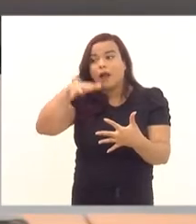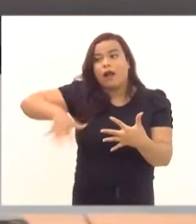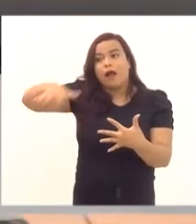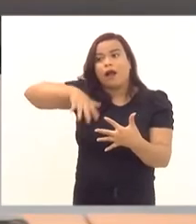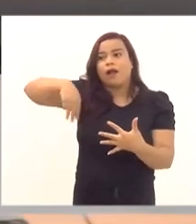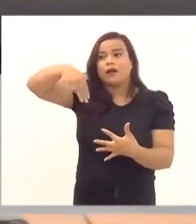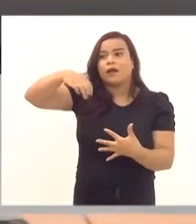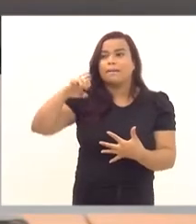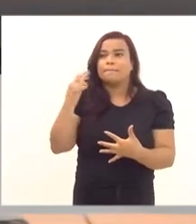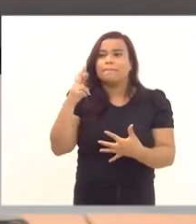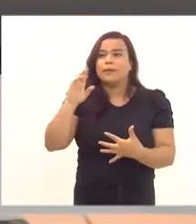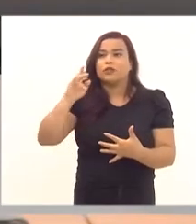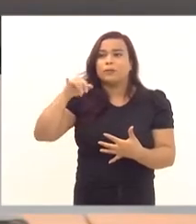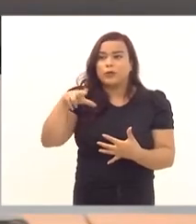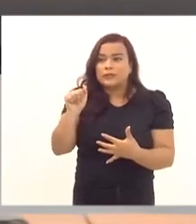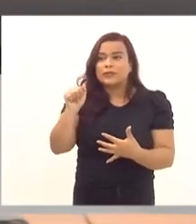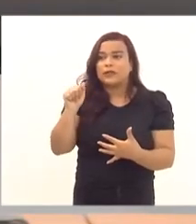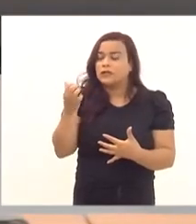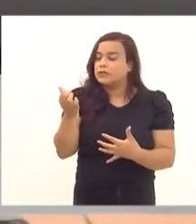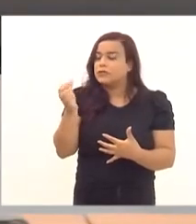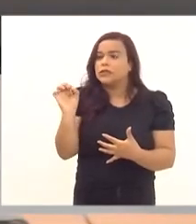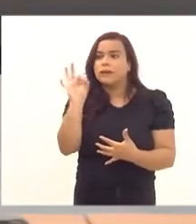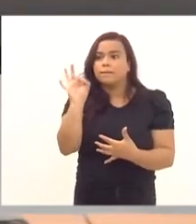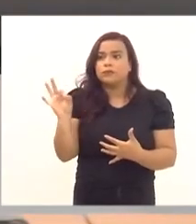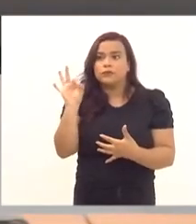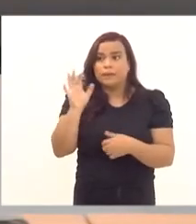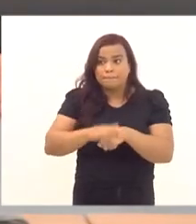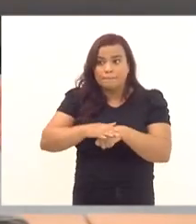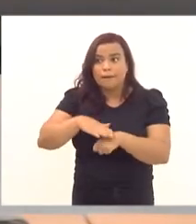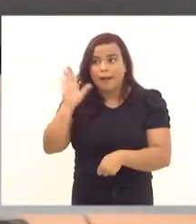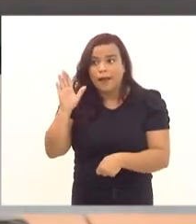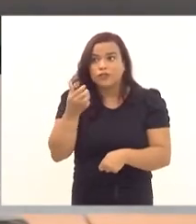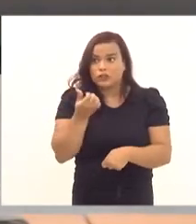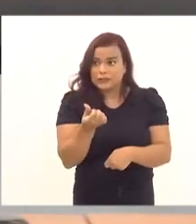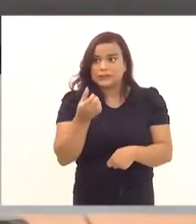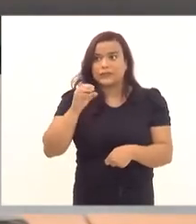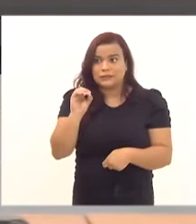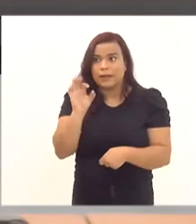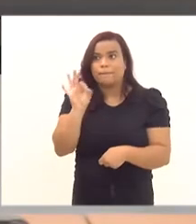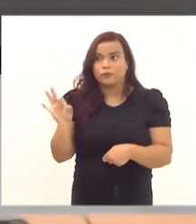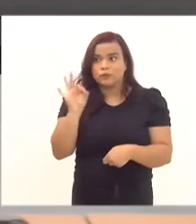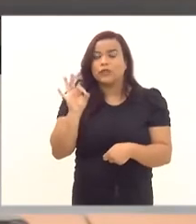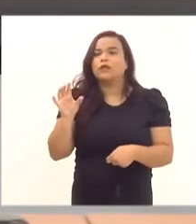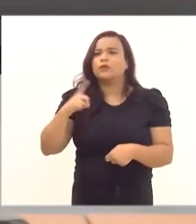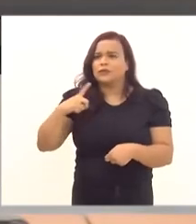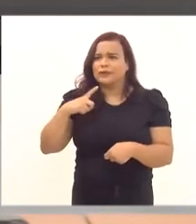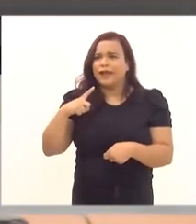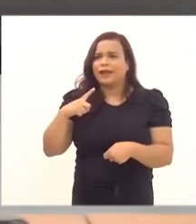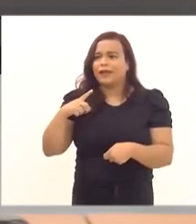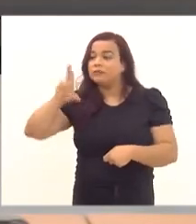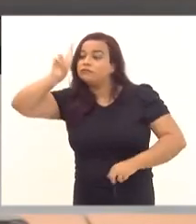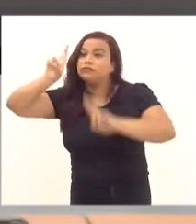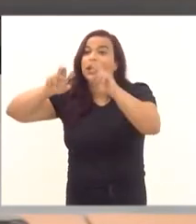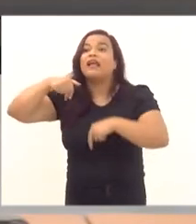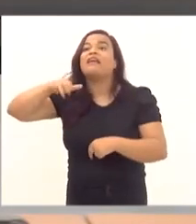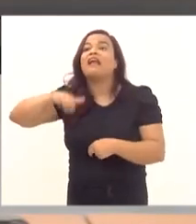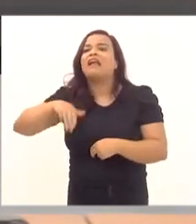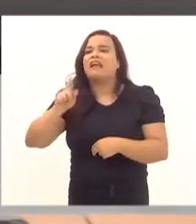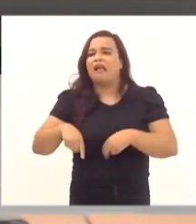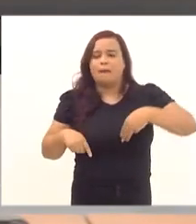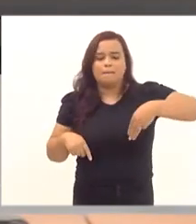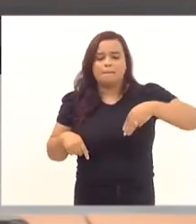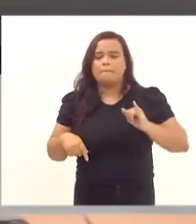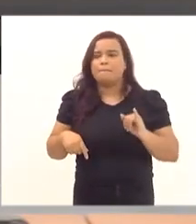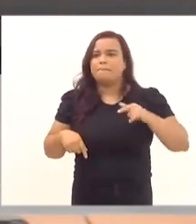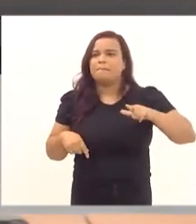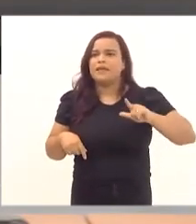mais de sessenta por cento do nosso território está controlado é por né milícias é na por milícias